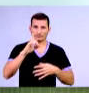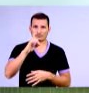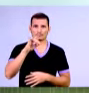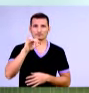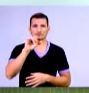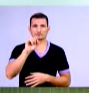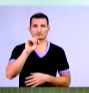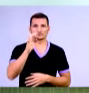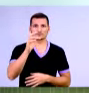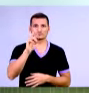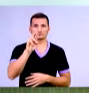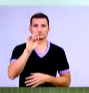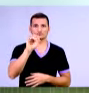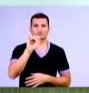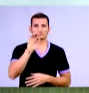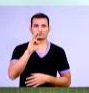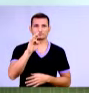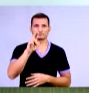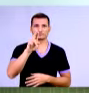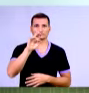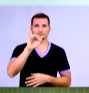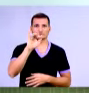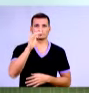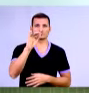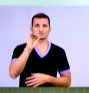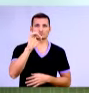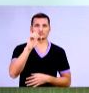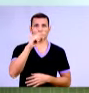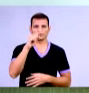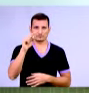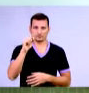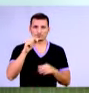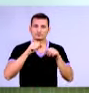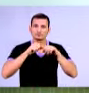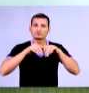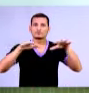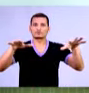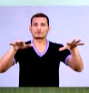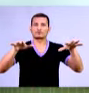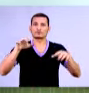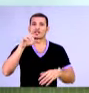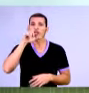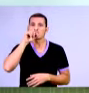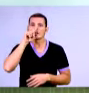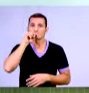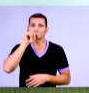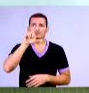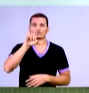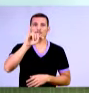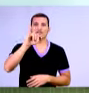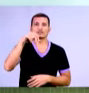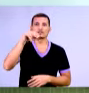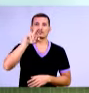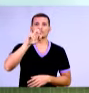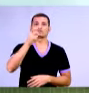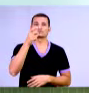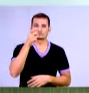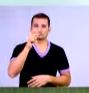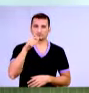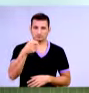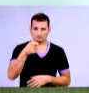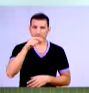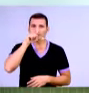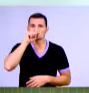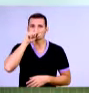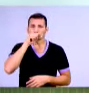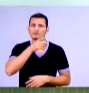Linux. Em outras disciplinas vocês já tiveram certamente o